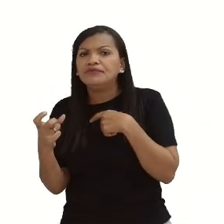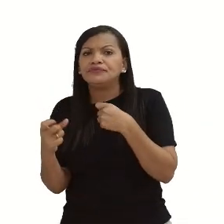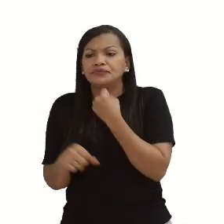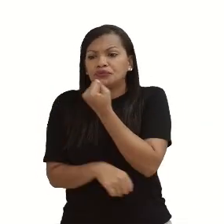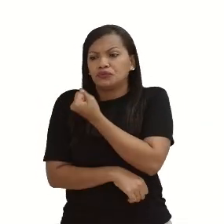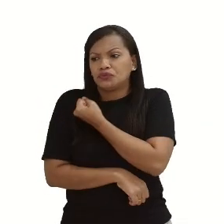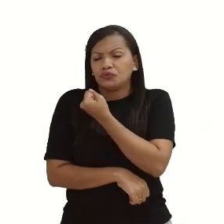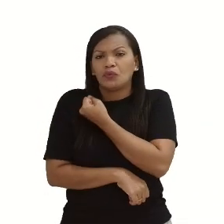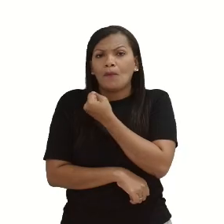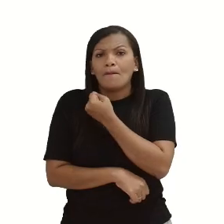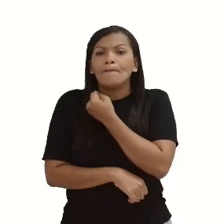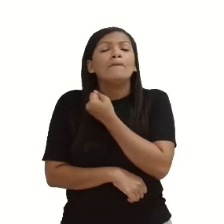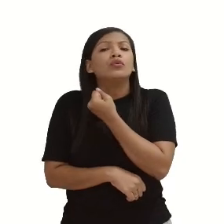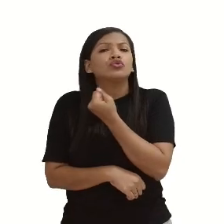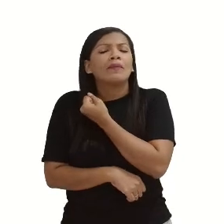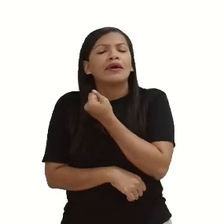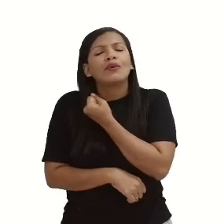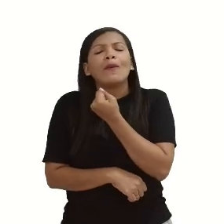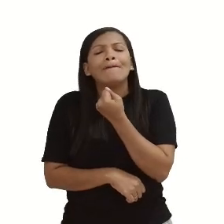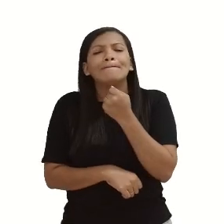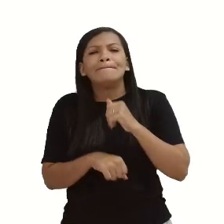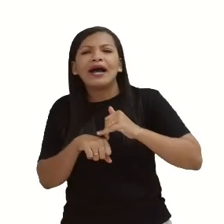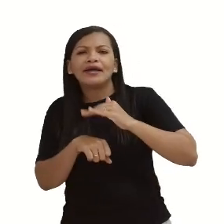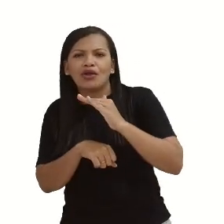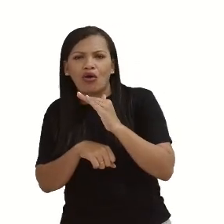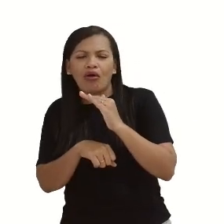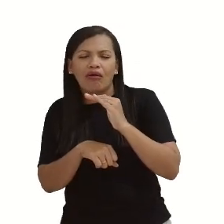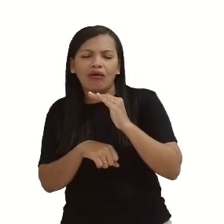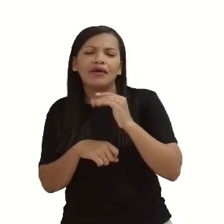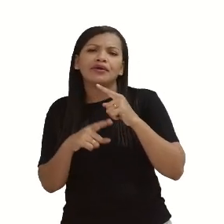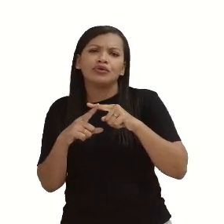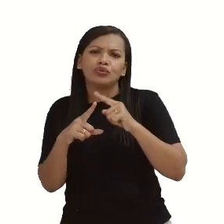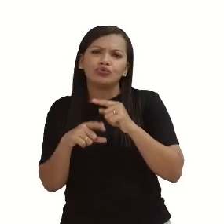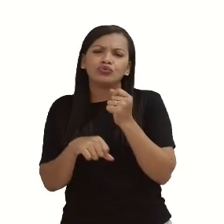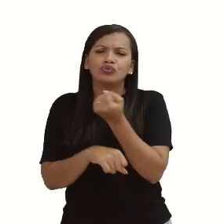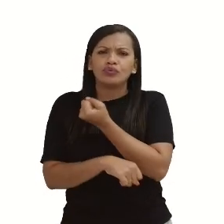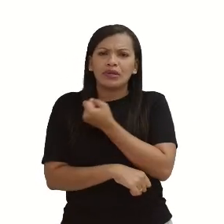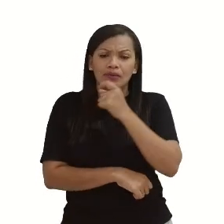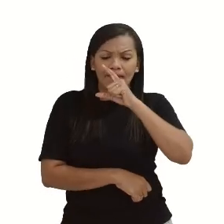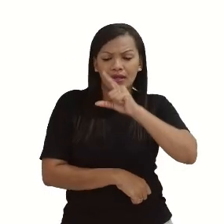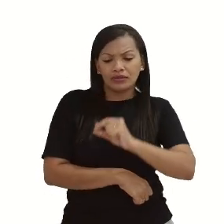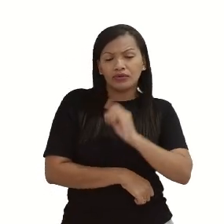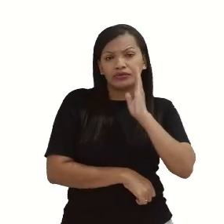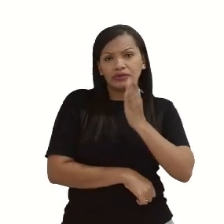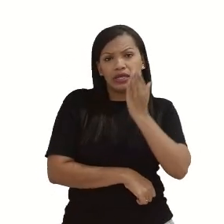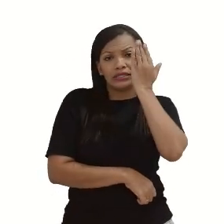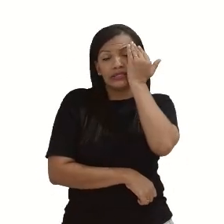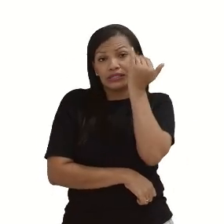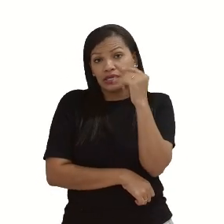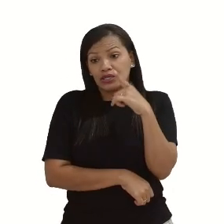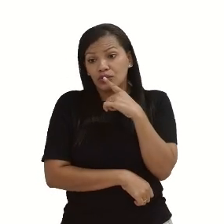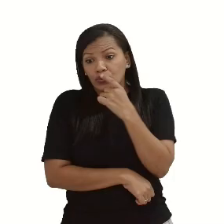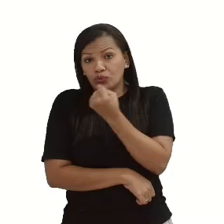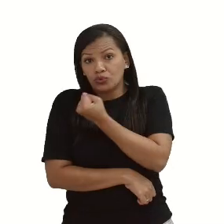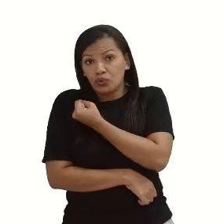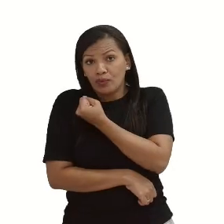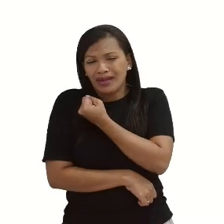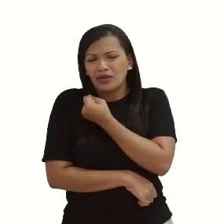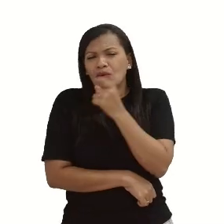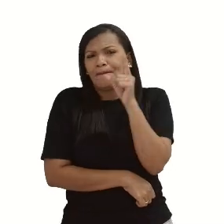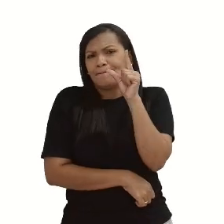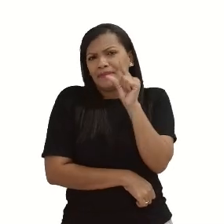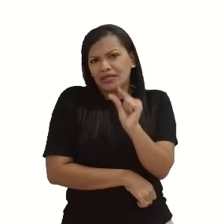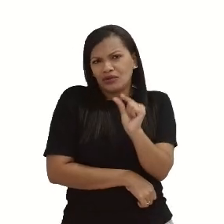o maior valor e o menor valor. Então, eu já sei que nessa tabela aí, e isso vai aparecer lá no gráfico,